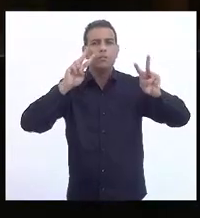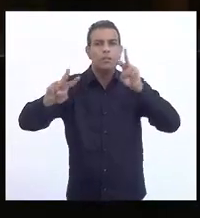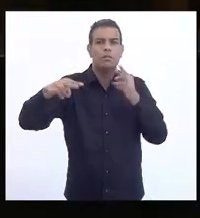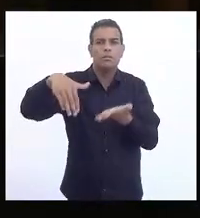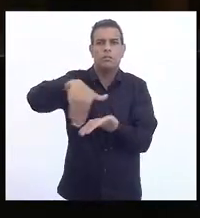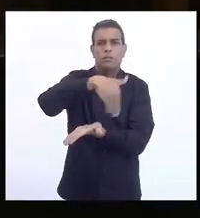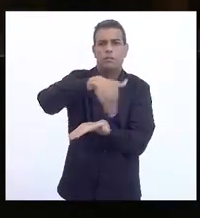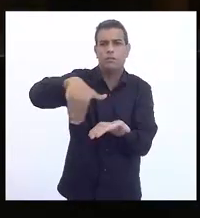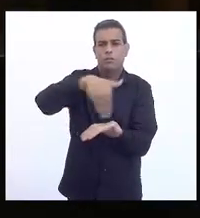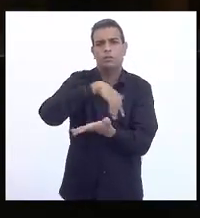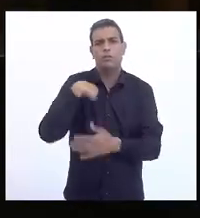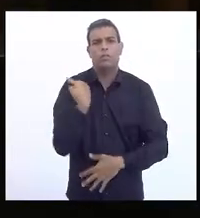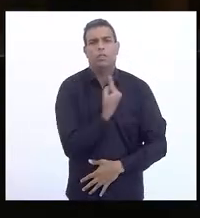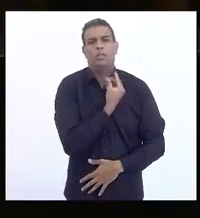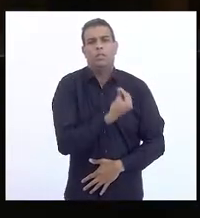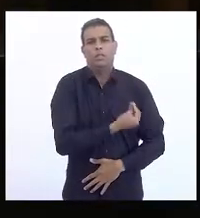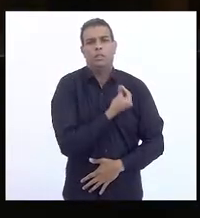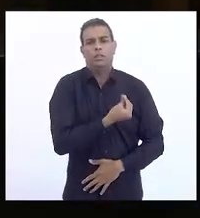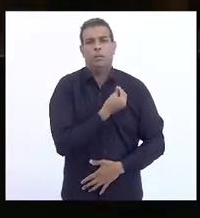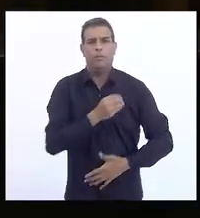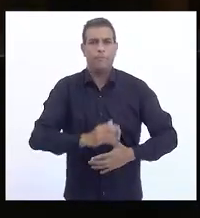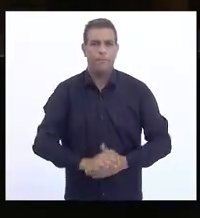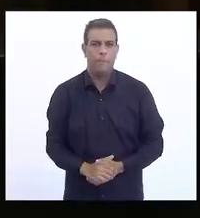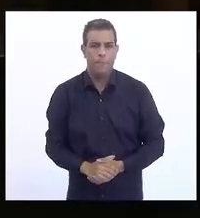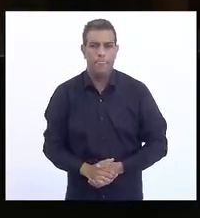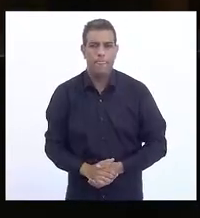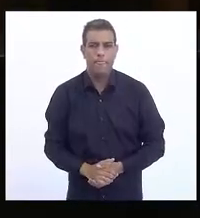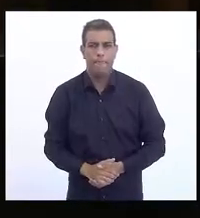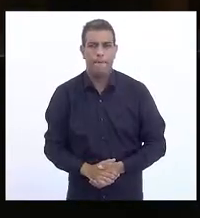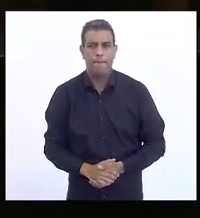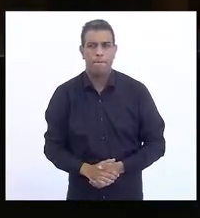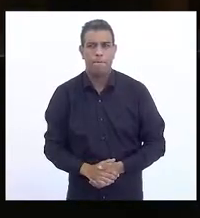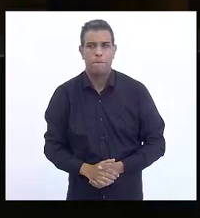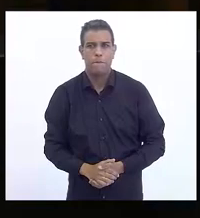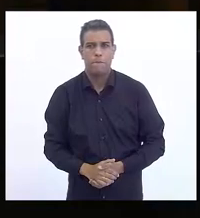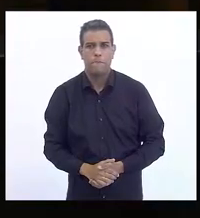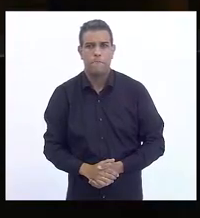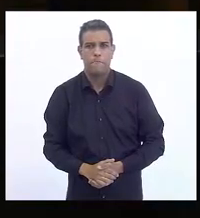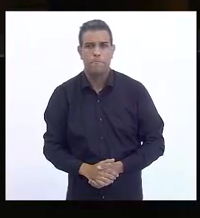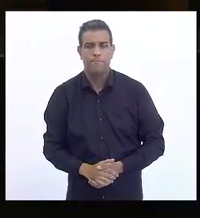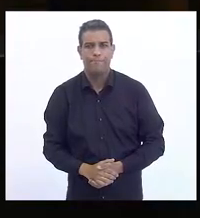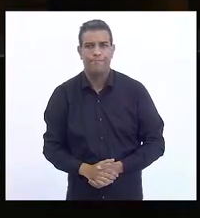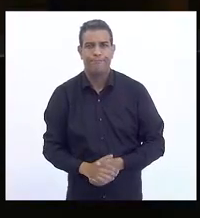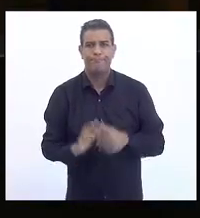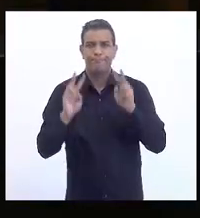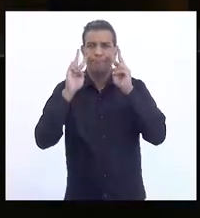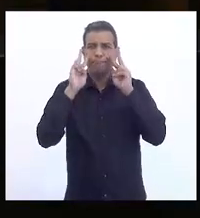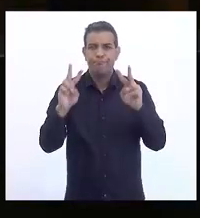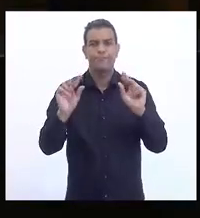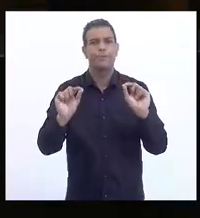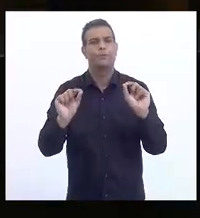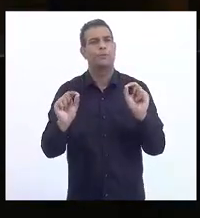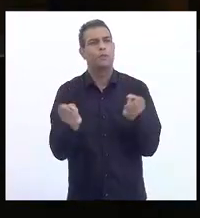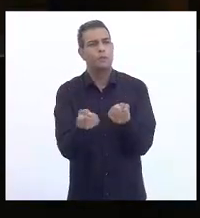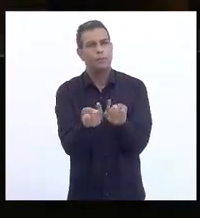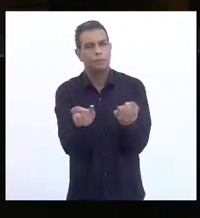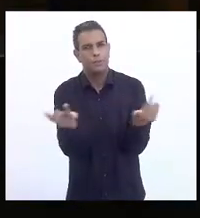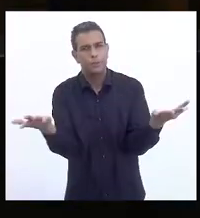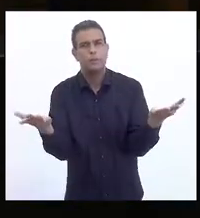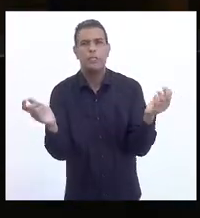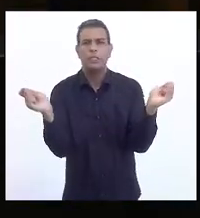e fundações. Nós temos, a partir do olhar sobre quais